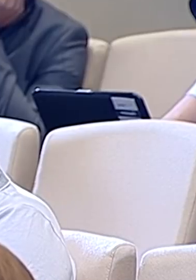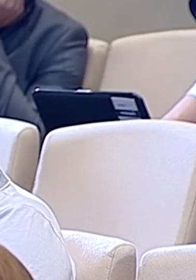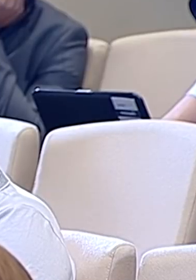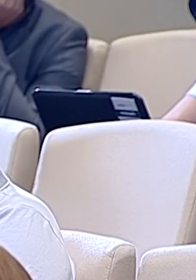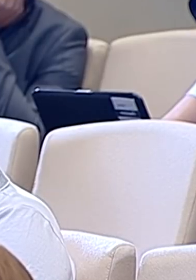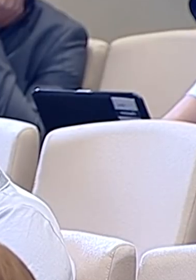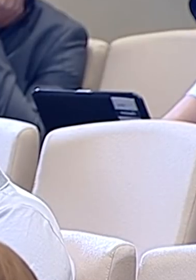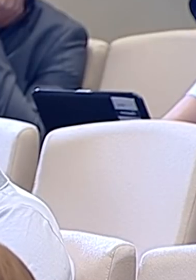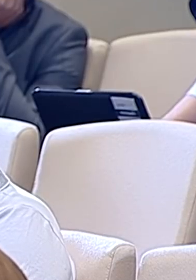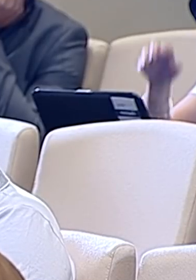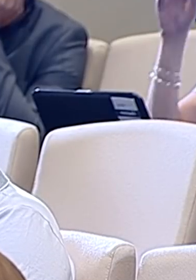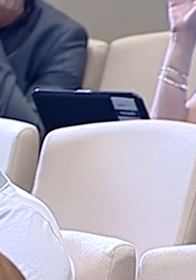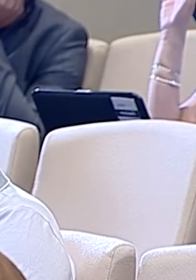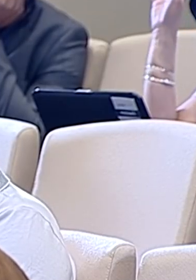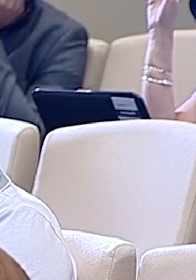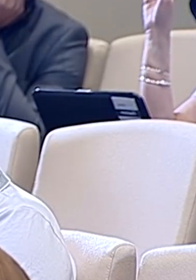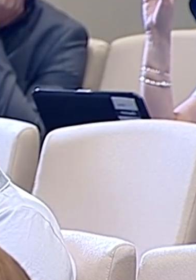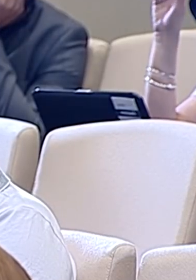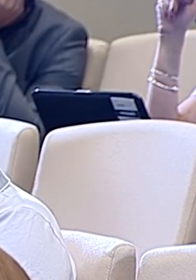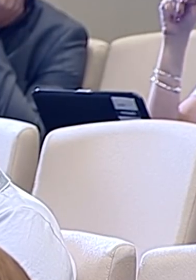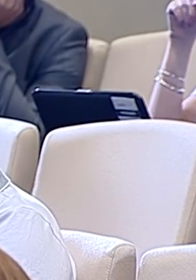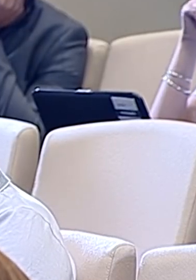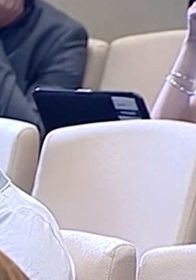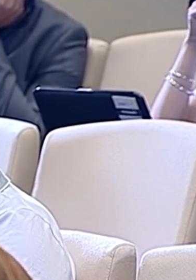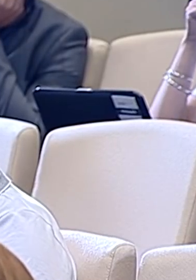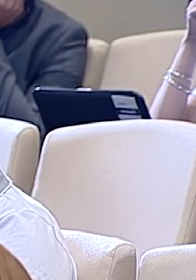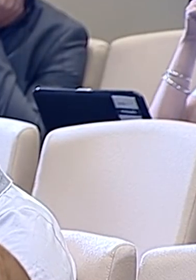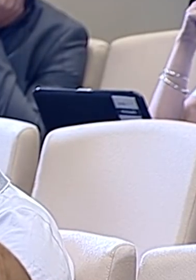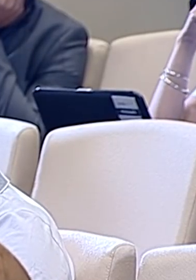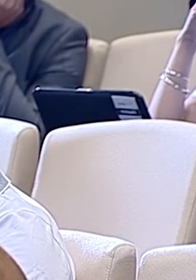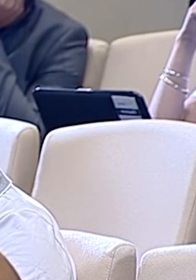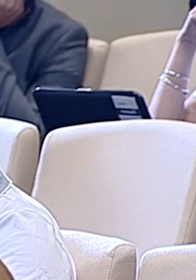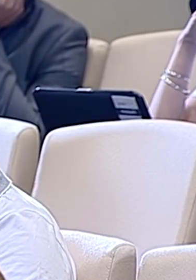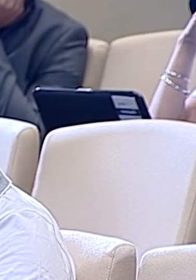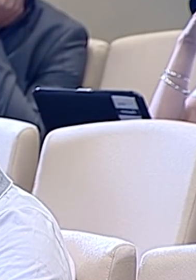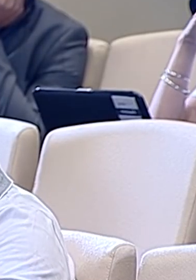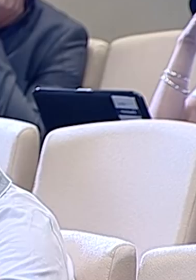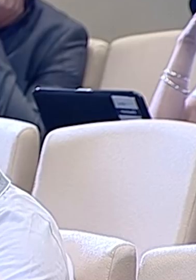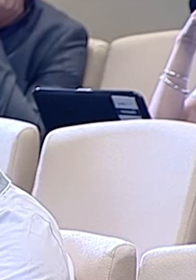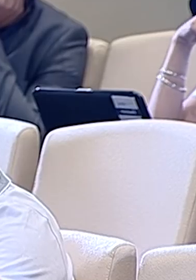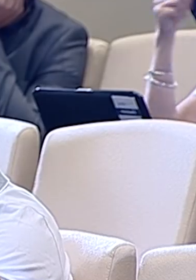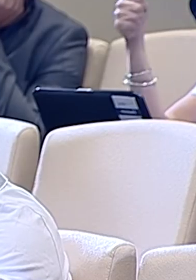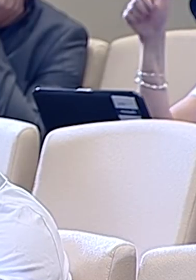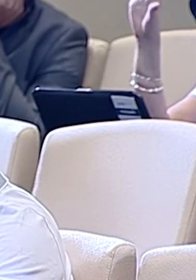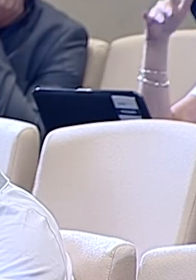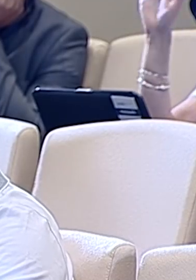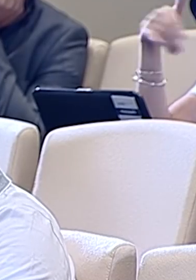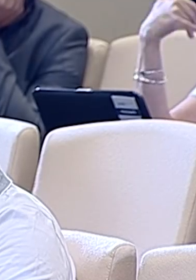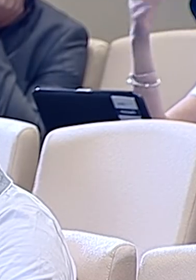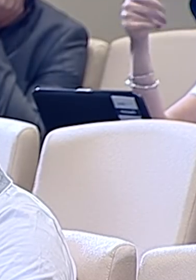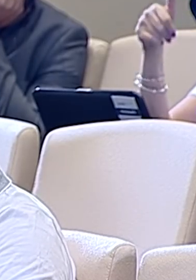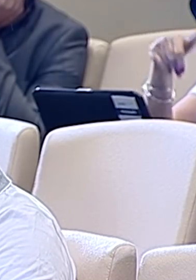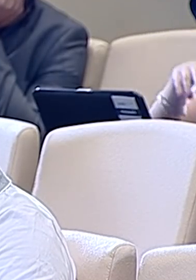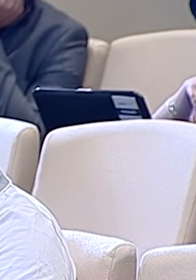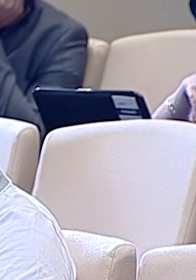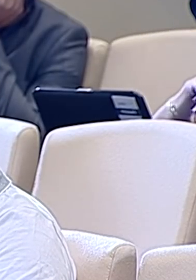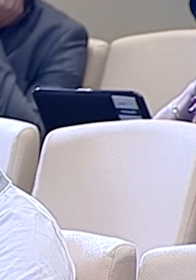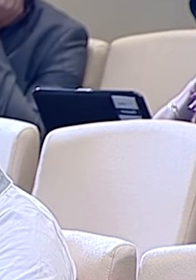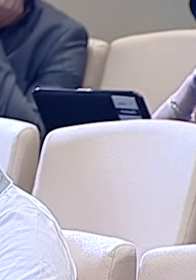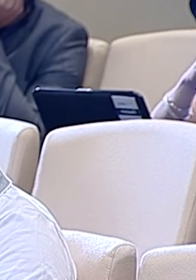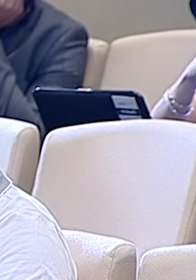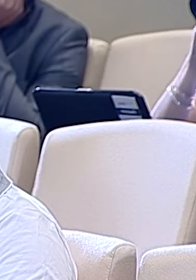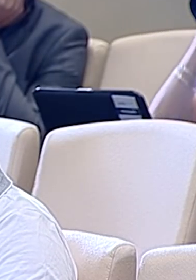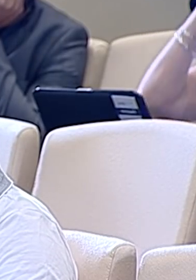E eu queria saber se o senhor considera que há uma influência dessa gestão nessa prova, e se há, gostaria que o